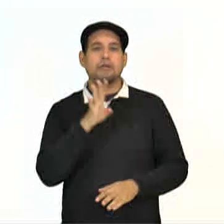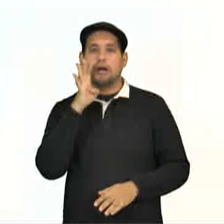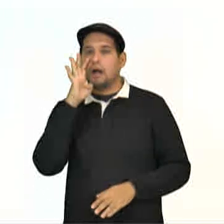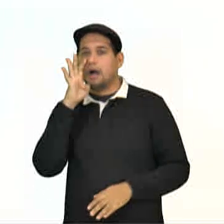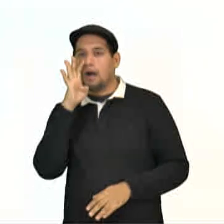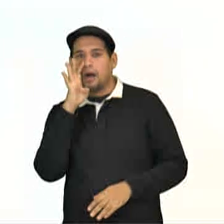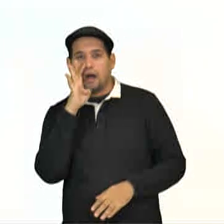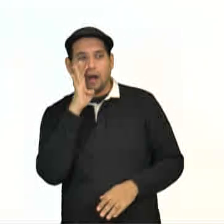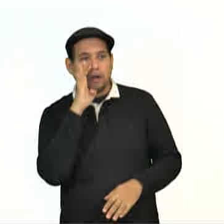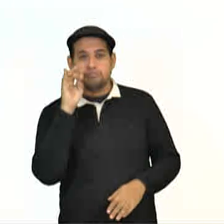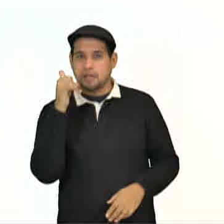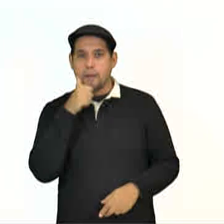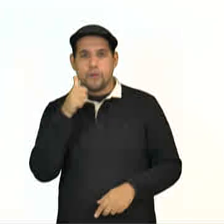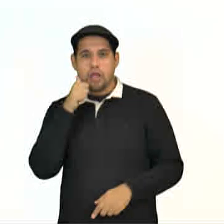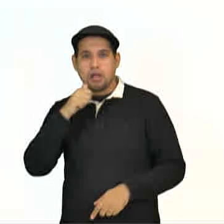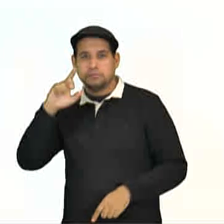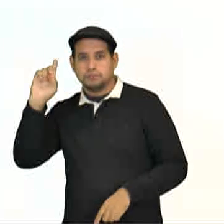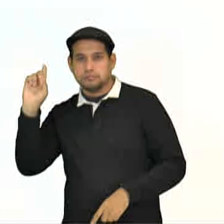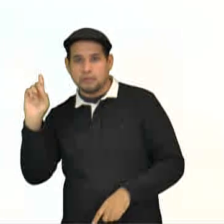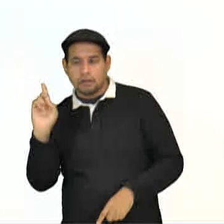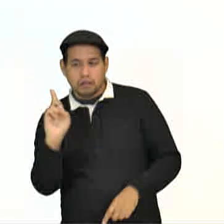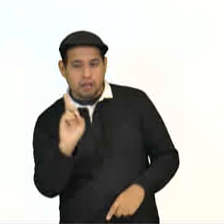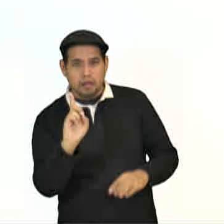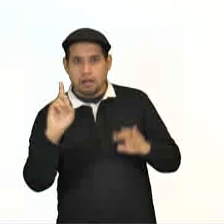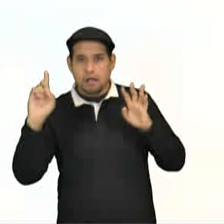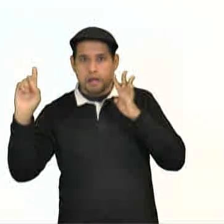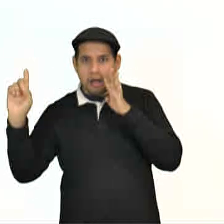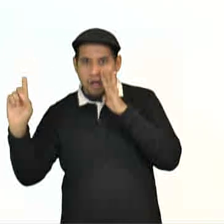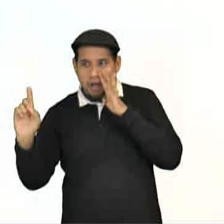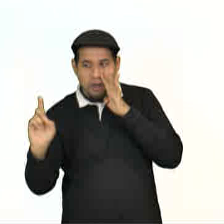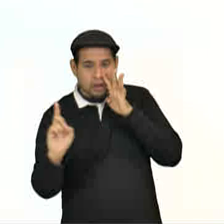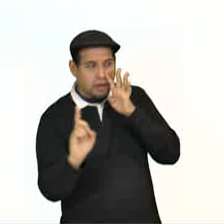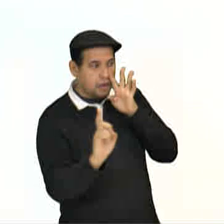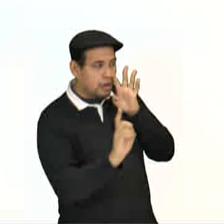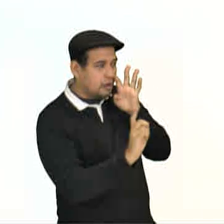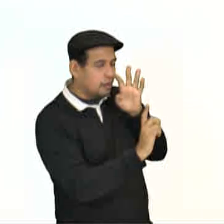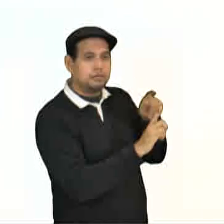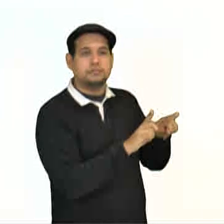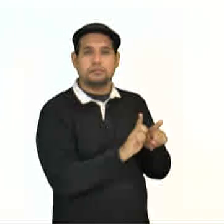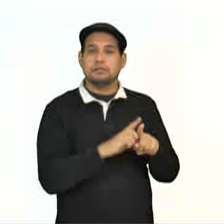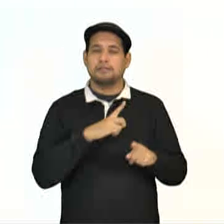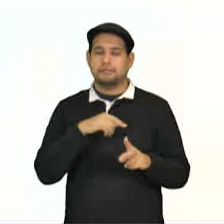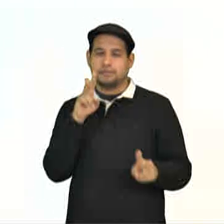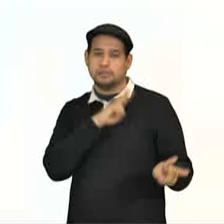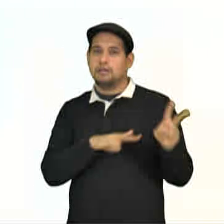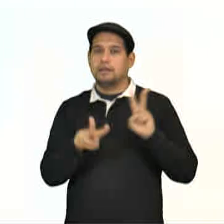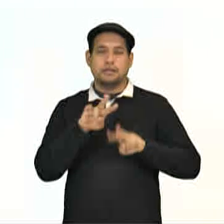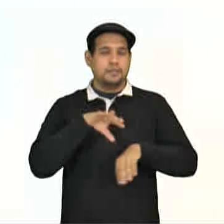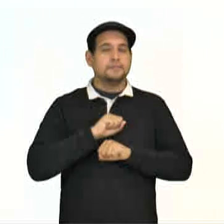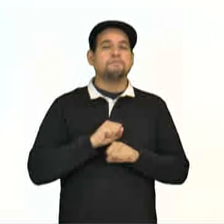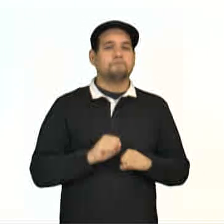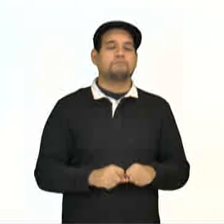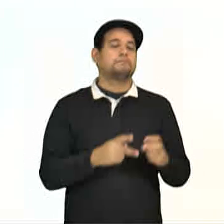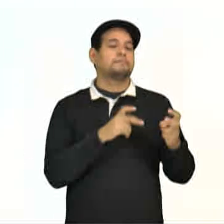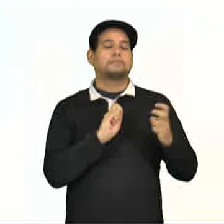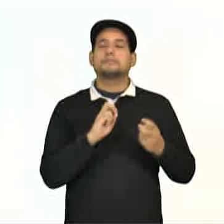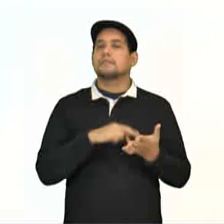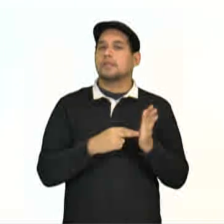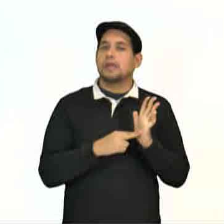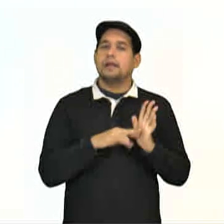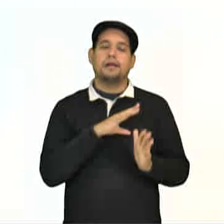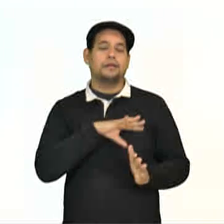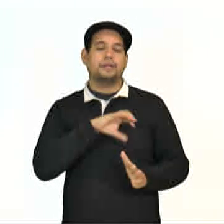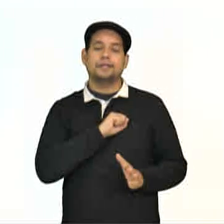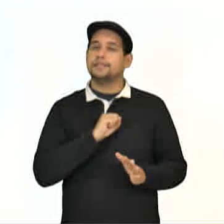admiração pela beleza da moça que passa por eles, um encantamento visual. Então a gente percebe claramente que um se trata de um